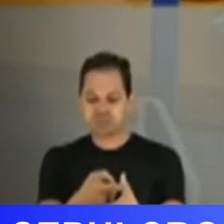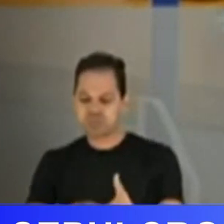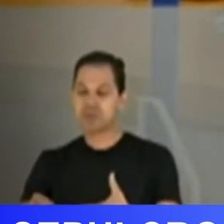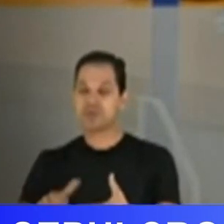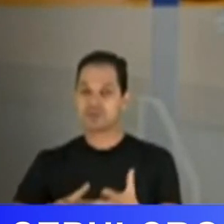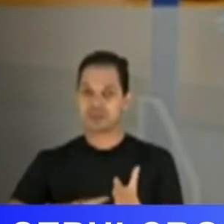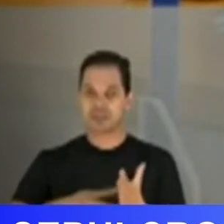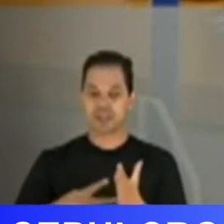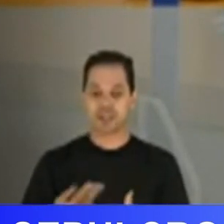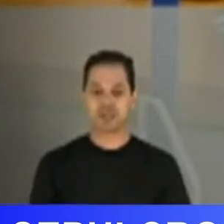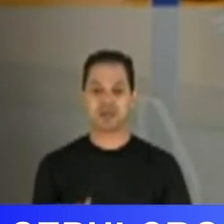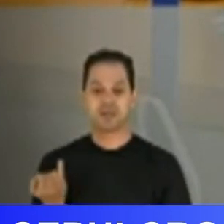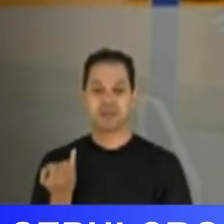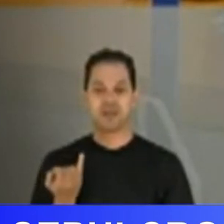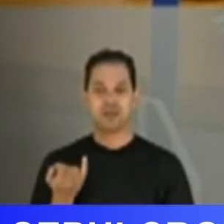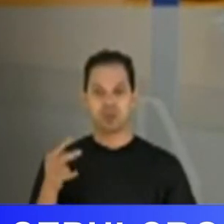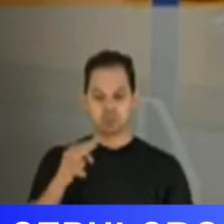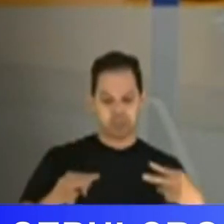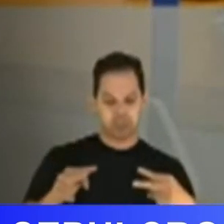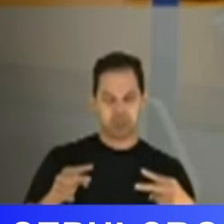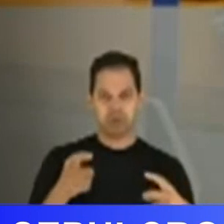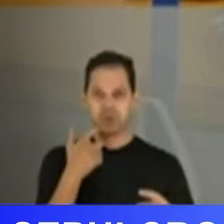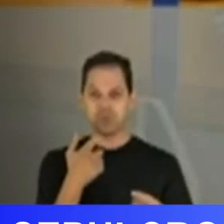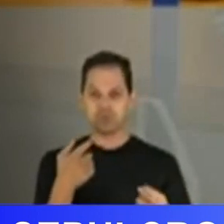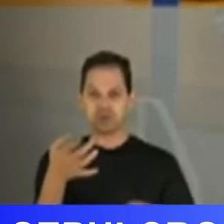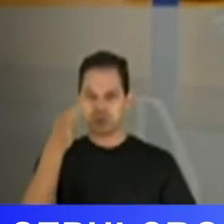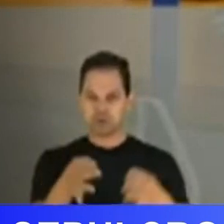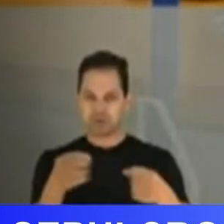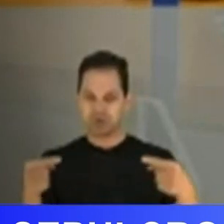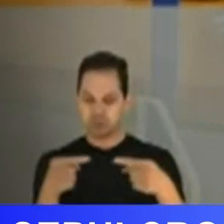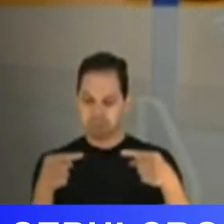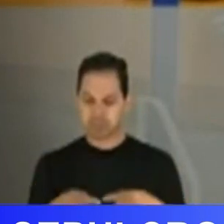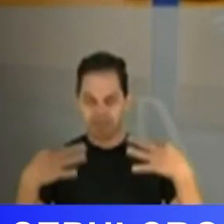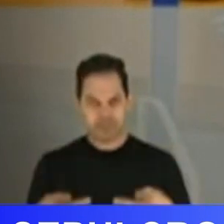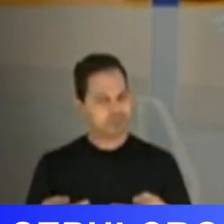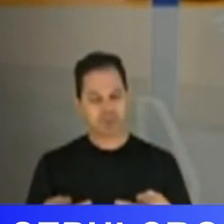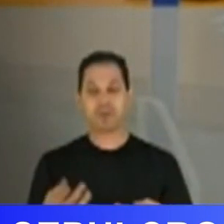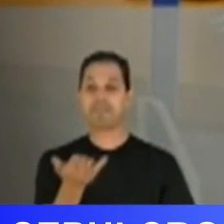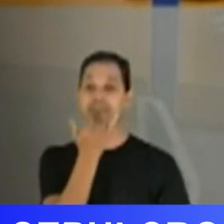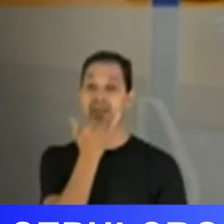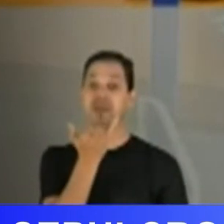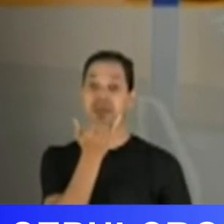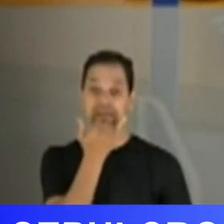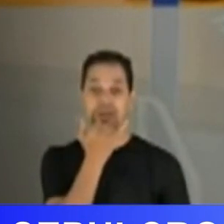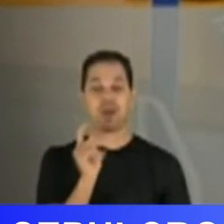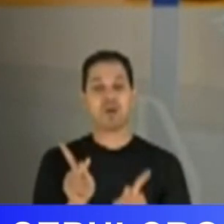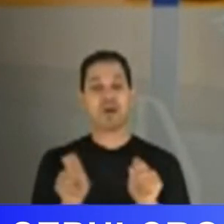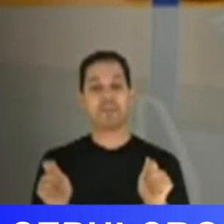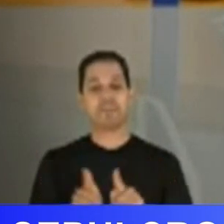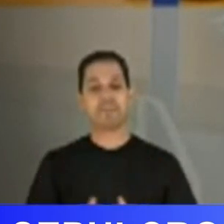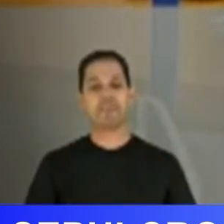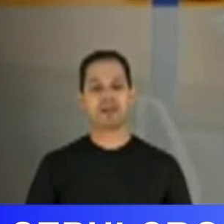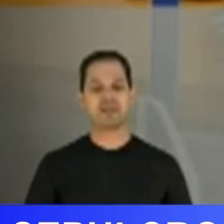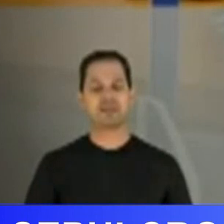muito. Não é mais olho por olho, nem dente por dente, nem um fio da espada, é o perdão, é a paz. E